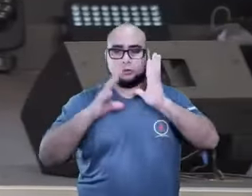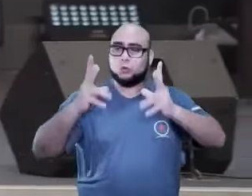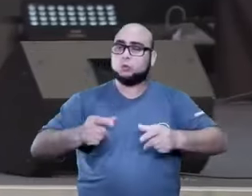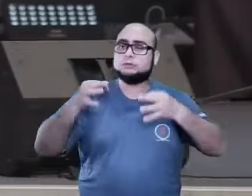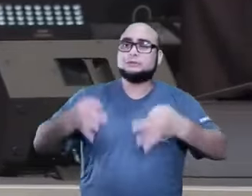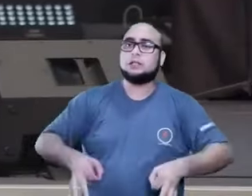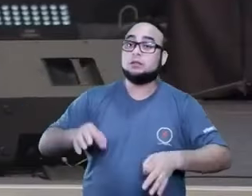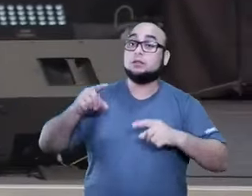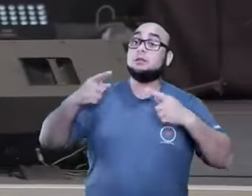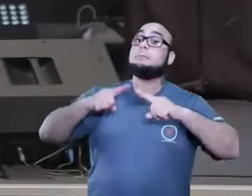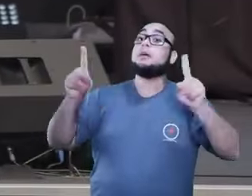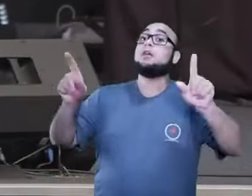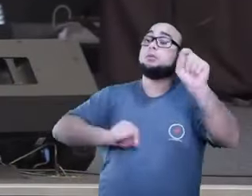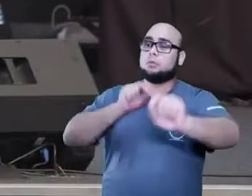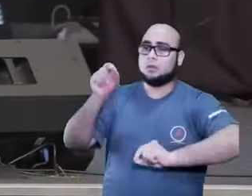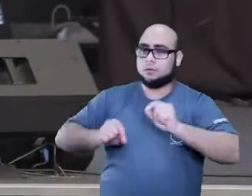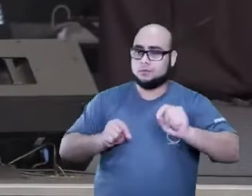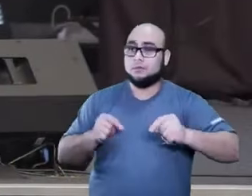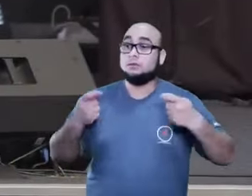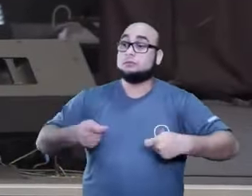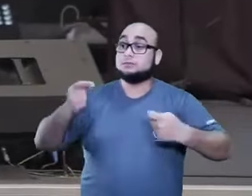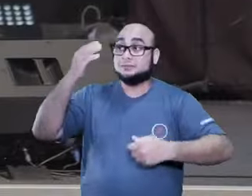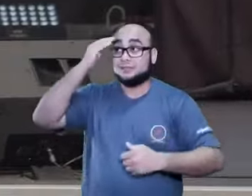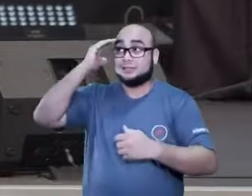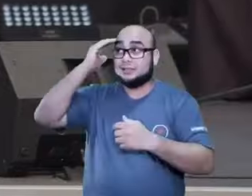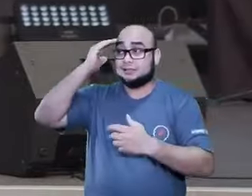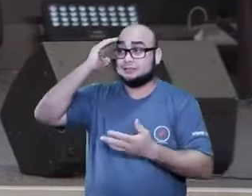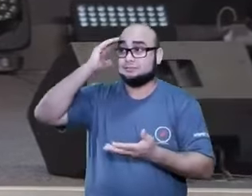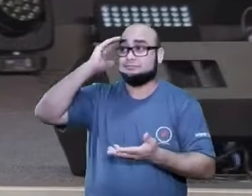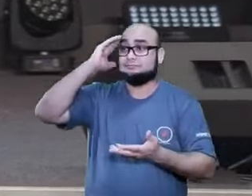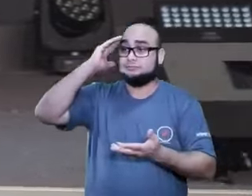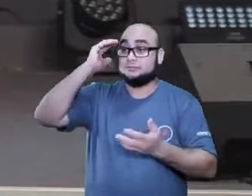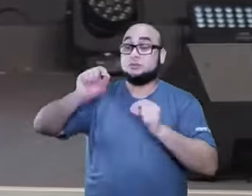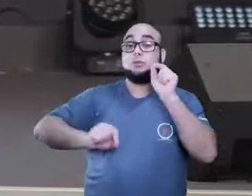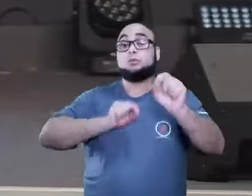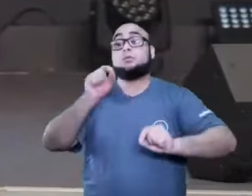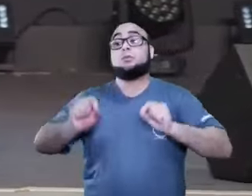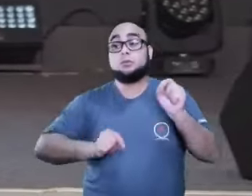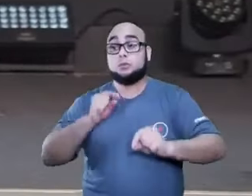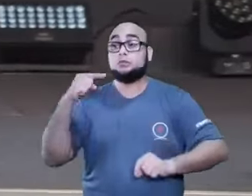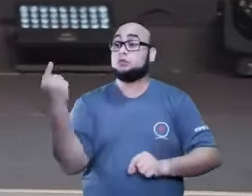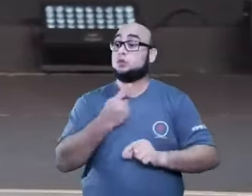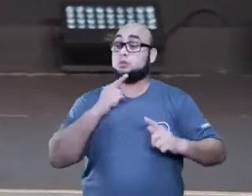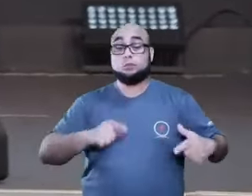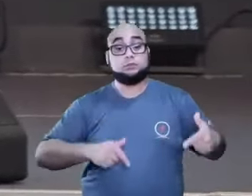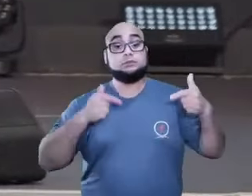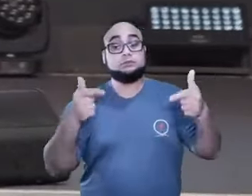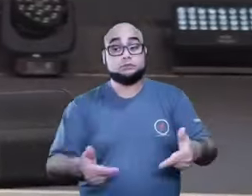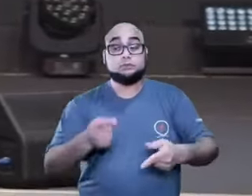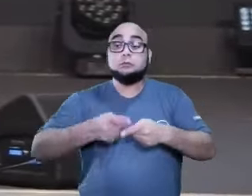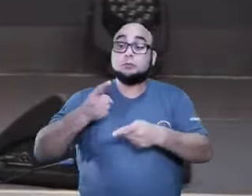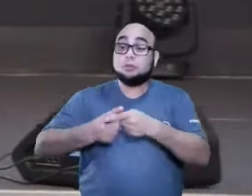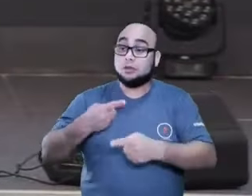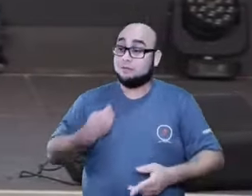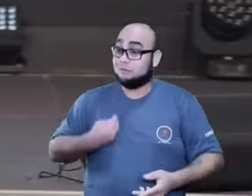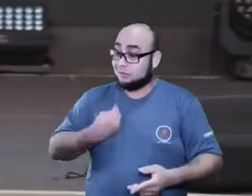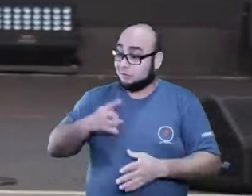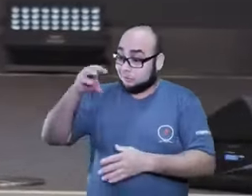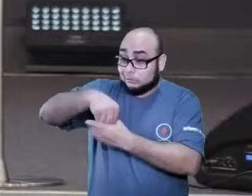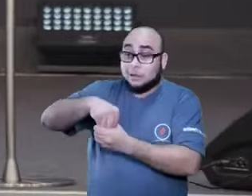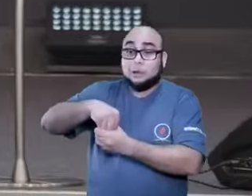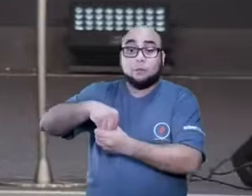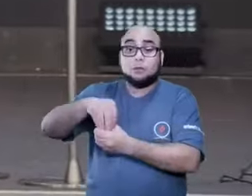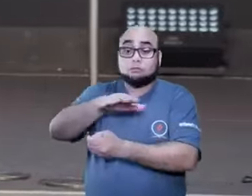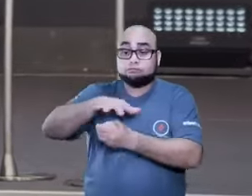em nós uma compreensão do que é que nós estamos fazendo aqui. Por quê? Você está cantando por